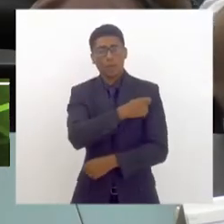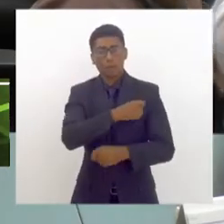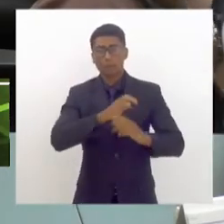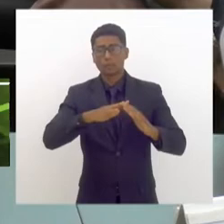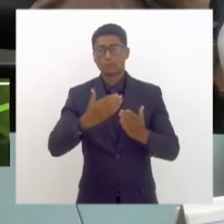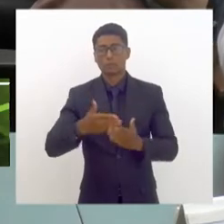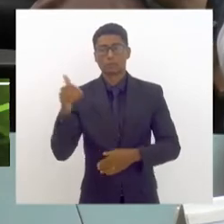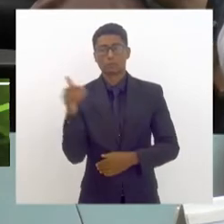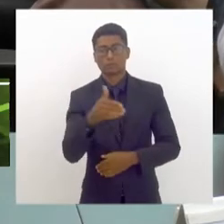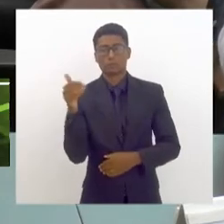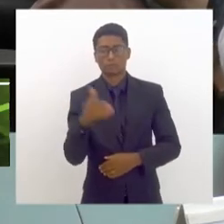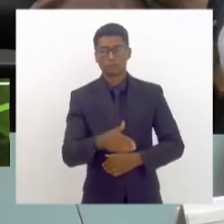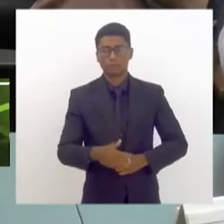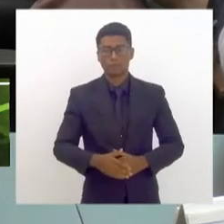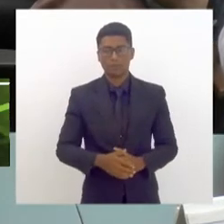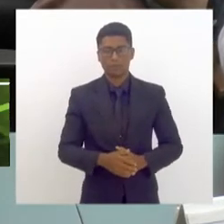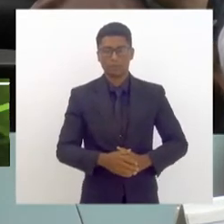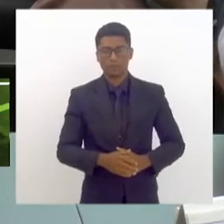também.